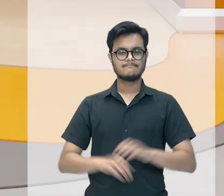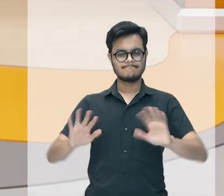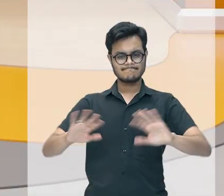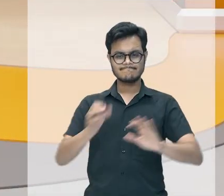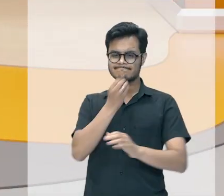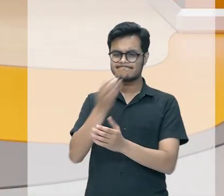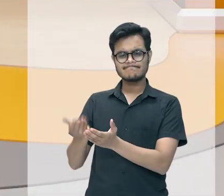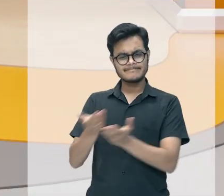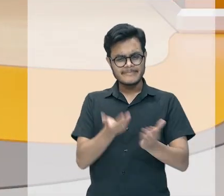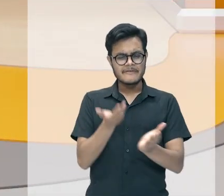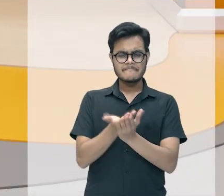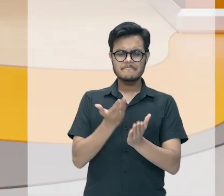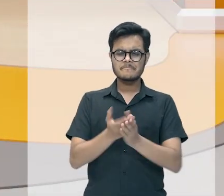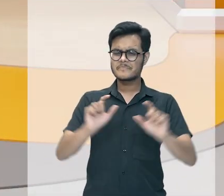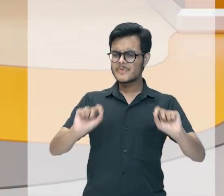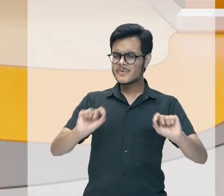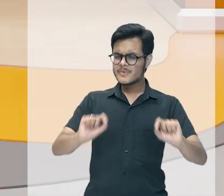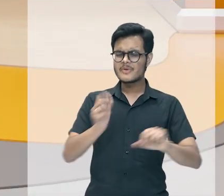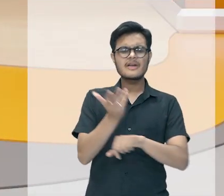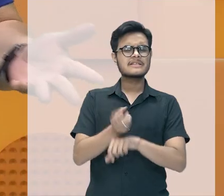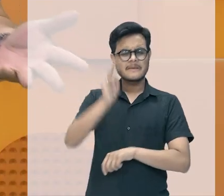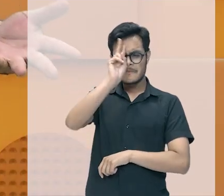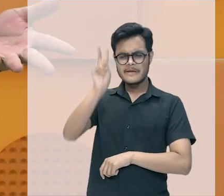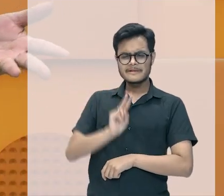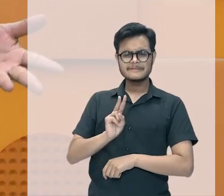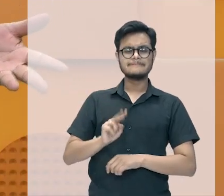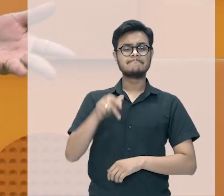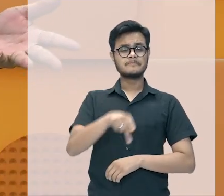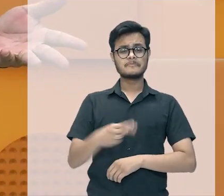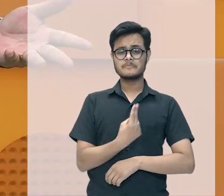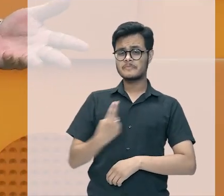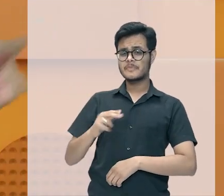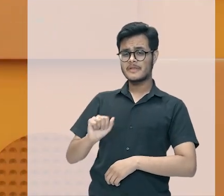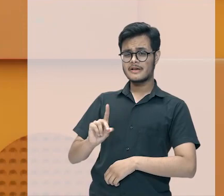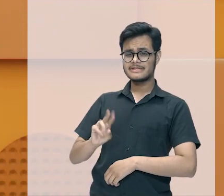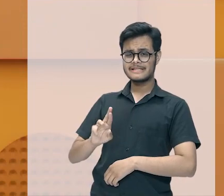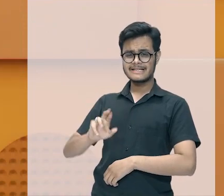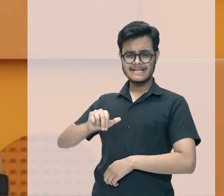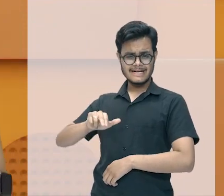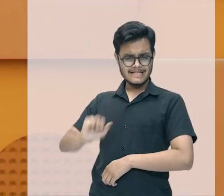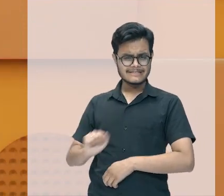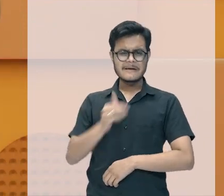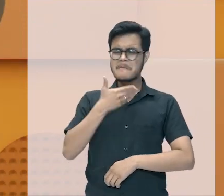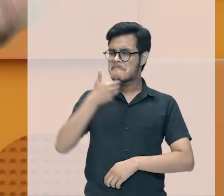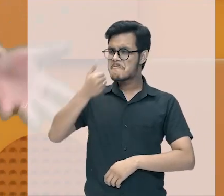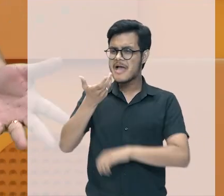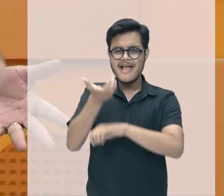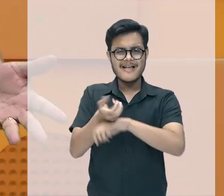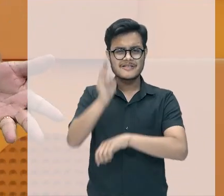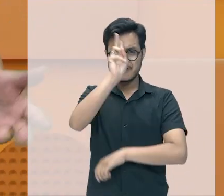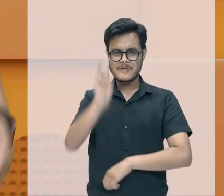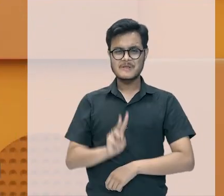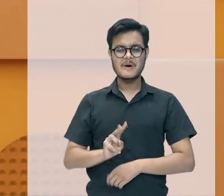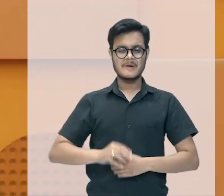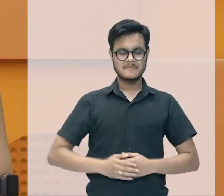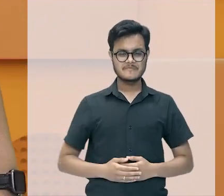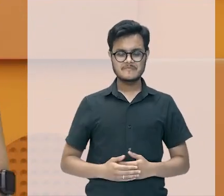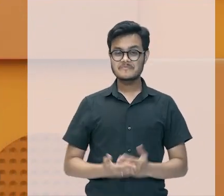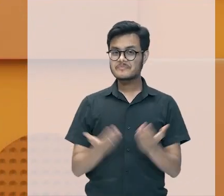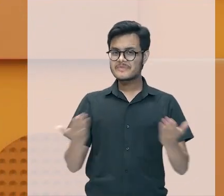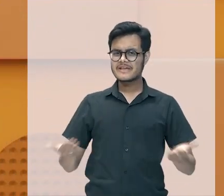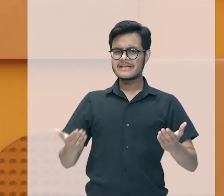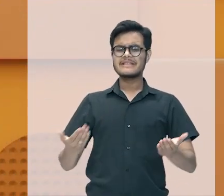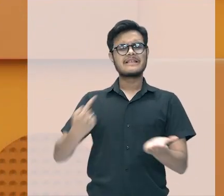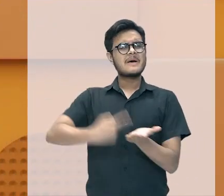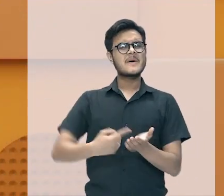Sejam bem-vindos a mais uma aula. Eu sou a professora Adriana Cabral, do melhor componente, que é o componente de História. Te